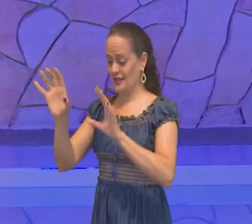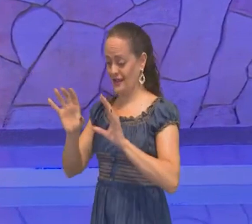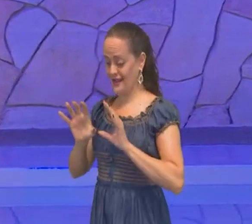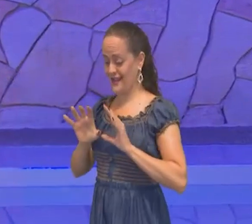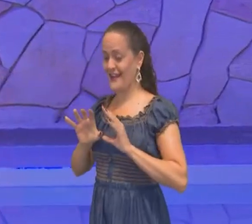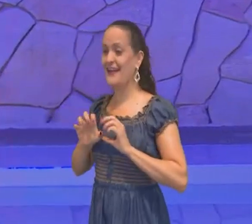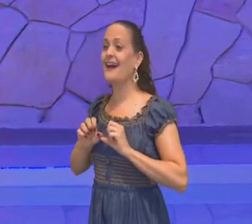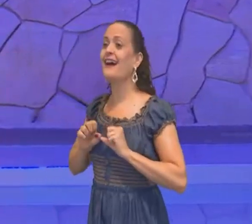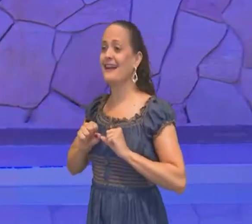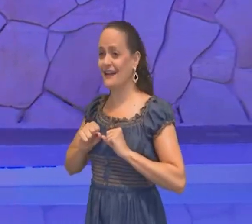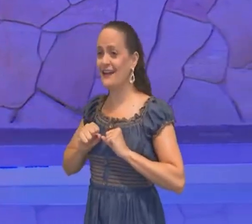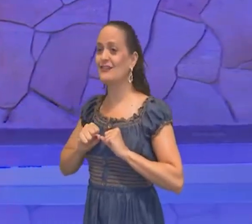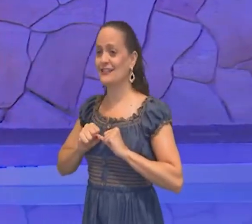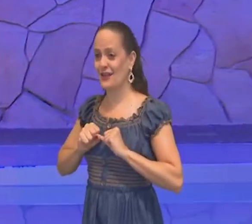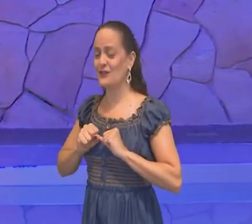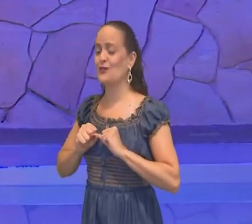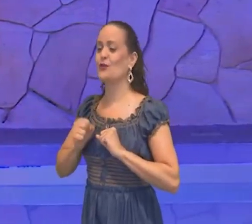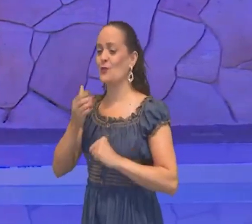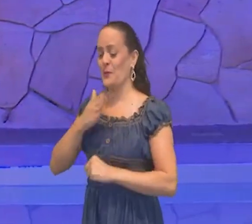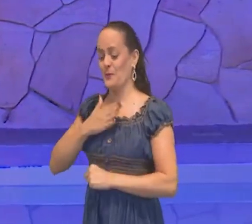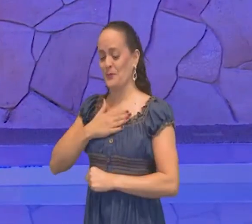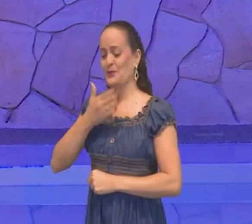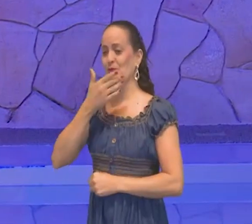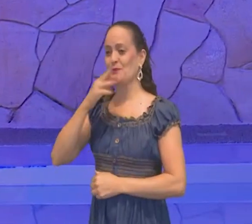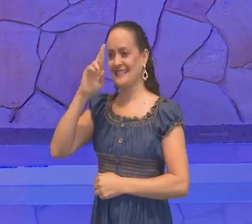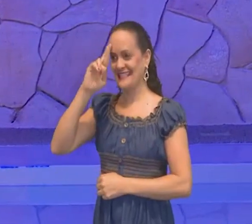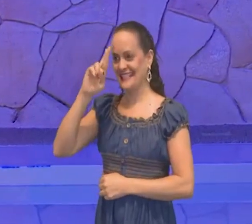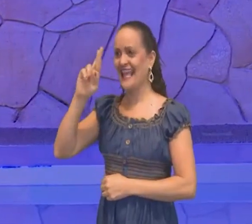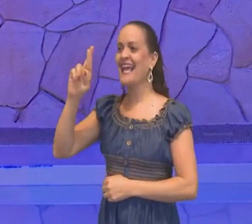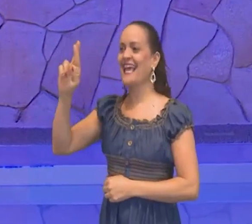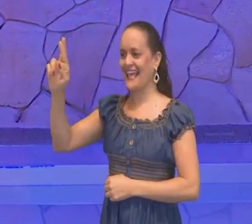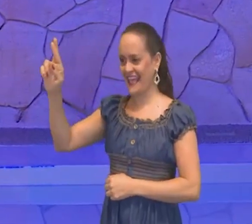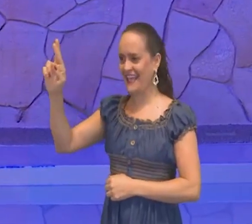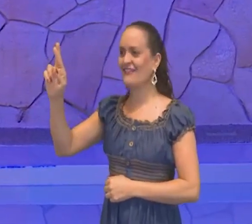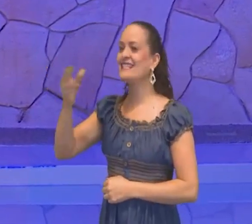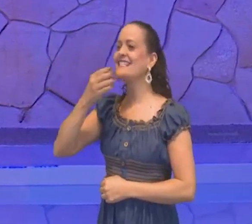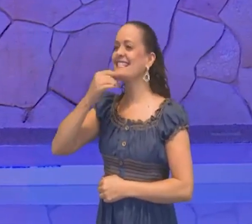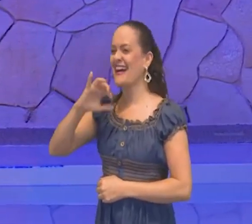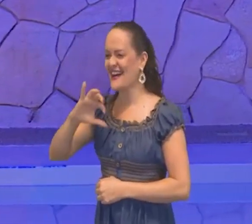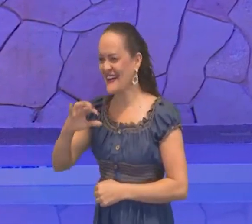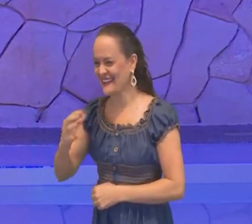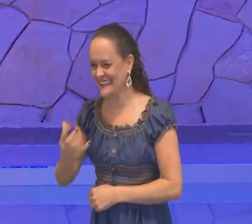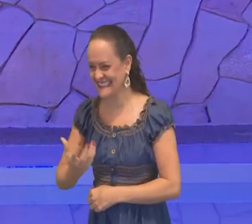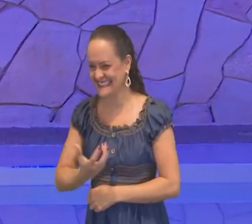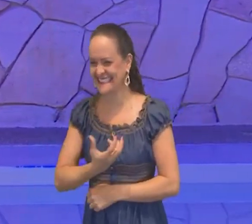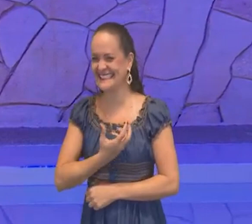aceitei do meu Senhor a salvação,